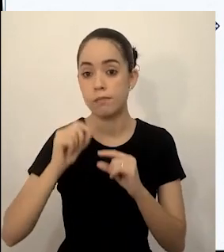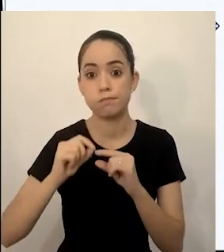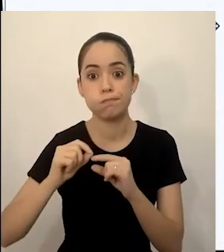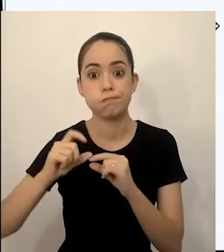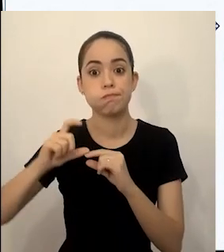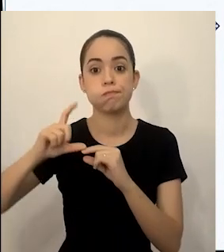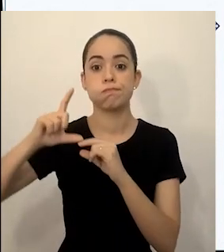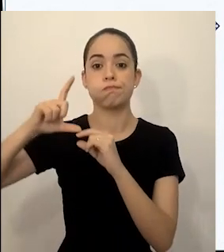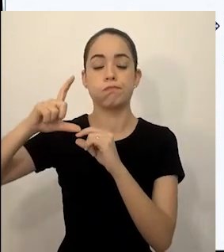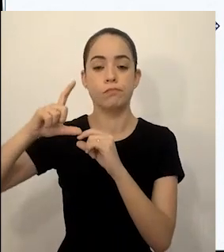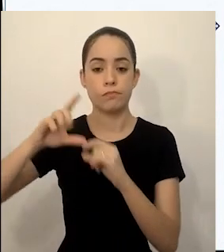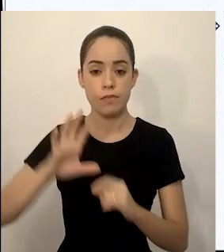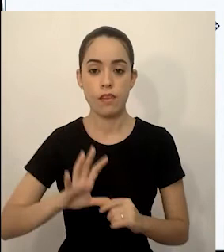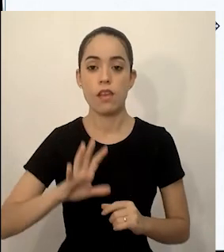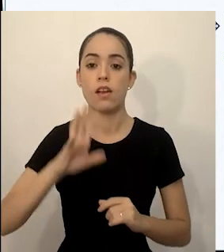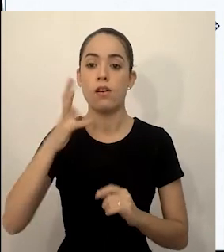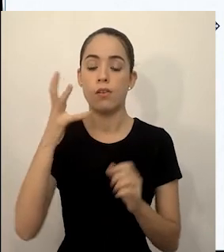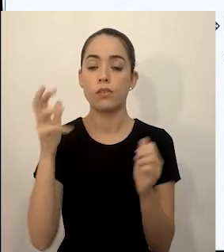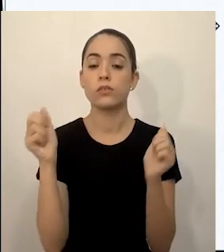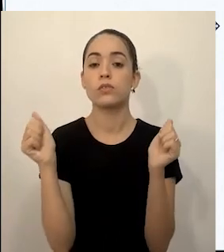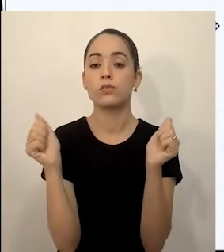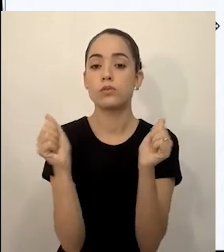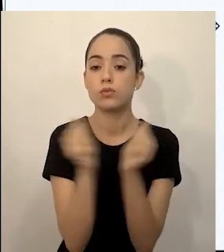luteinizante, que ocorrerá